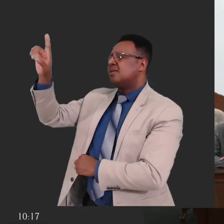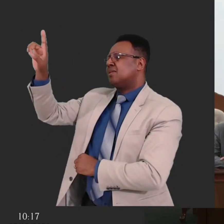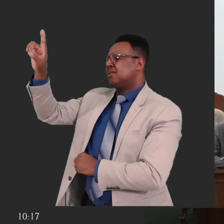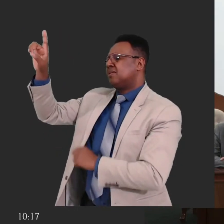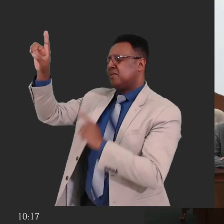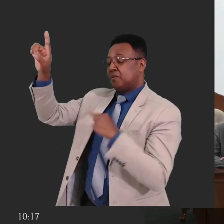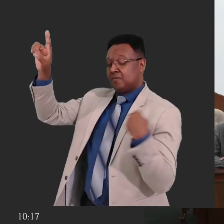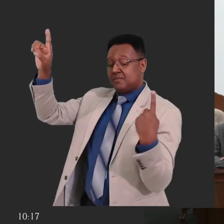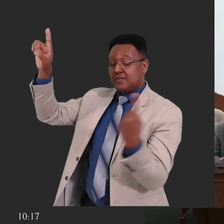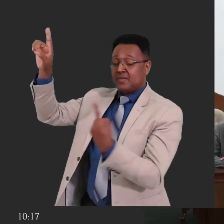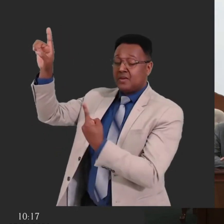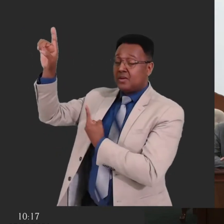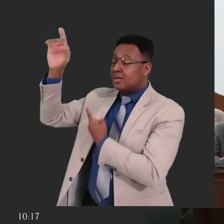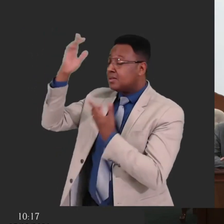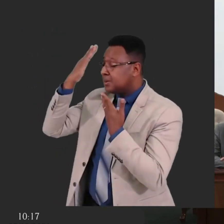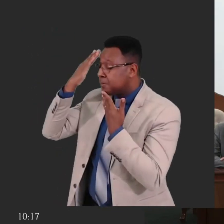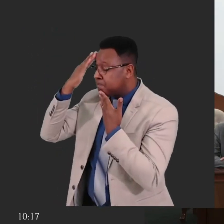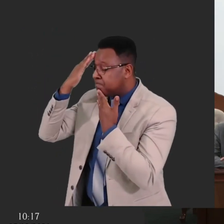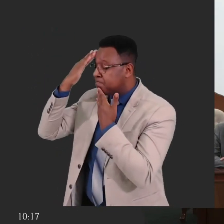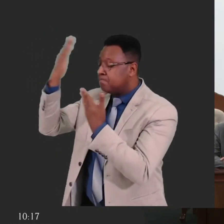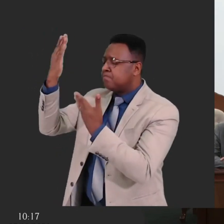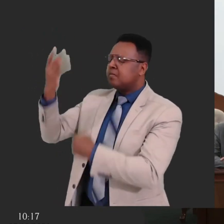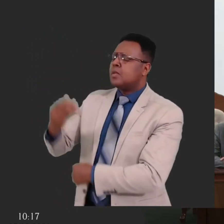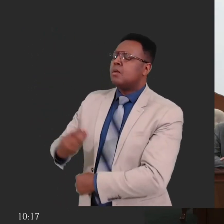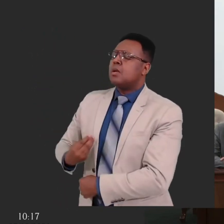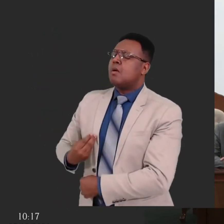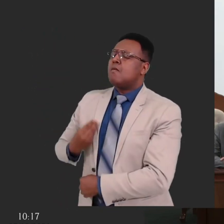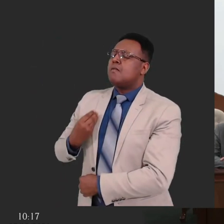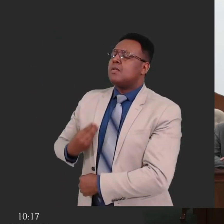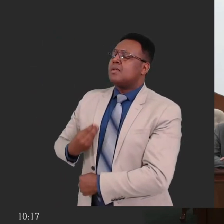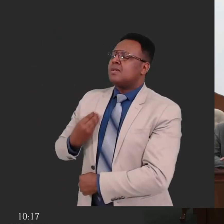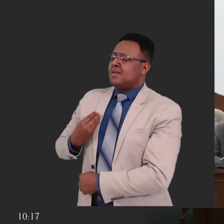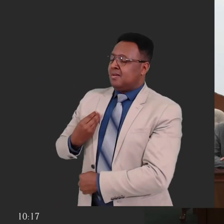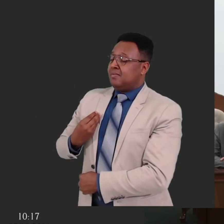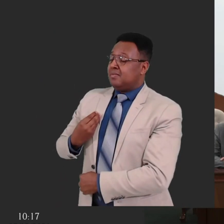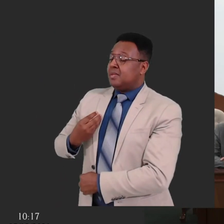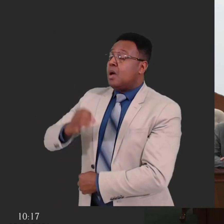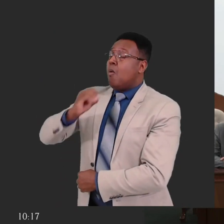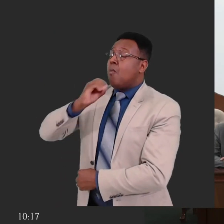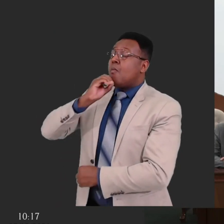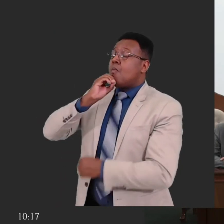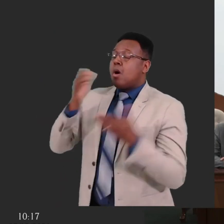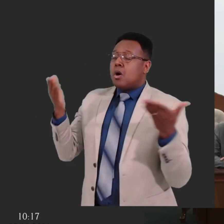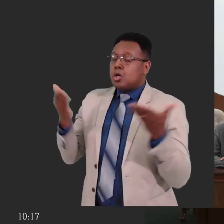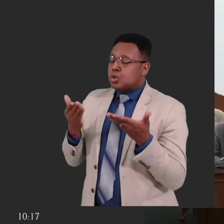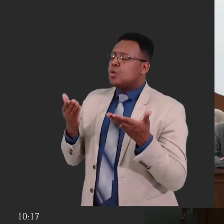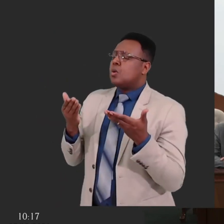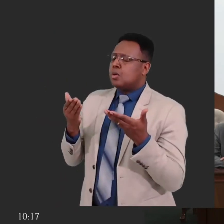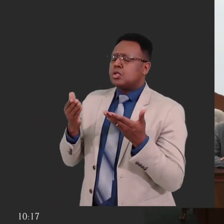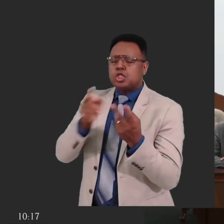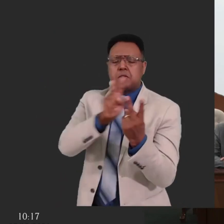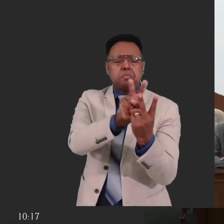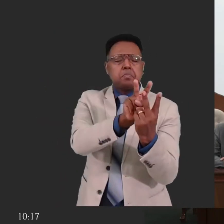agradecemos pelo dia de vida, pela oportunidade de estarmos aqui mais uma vez na tua casa, participando